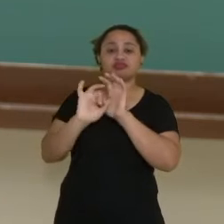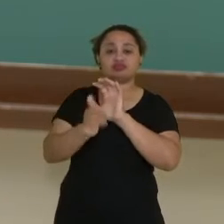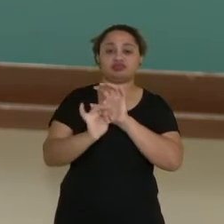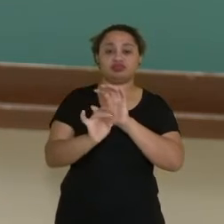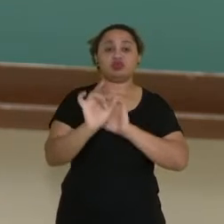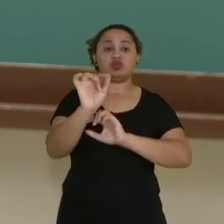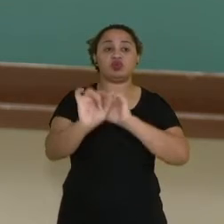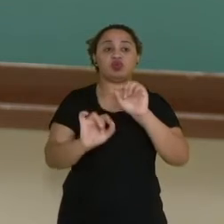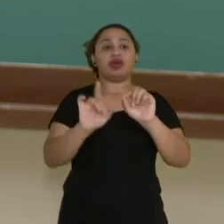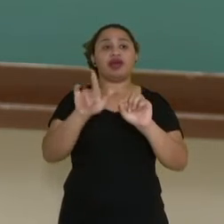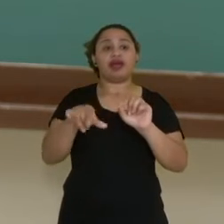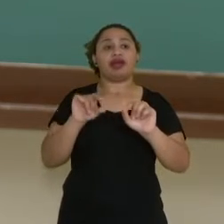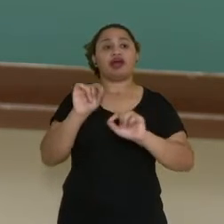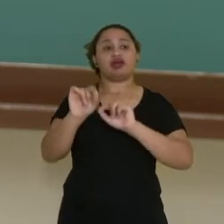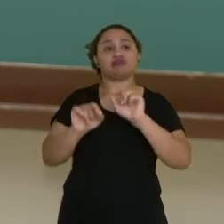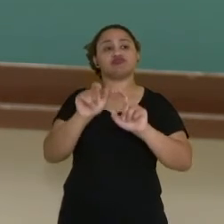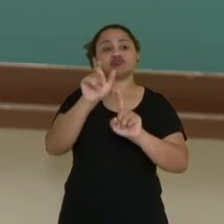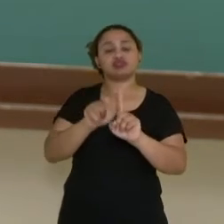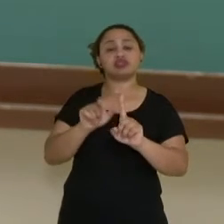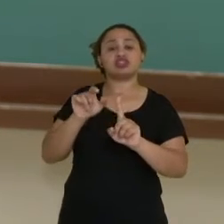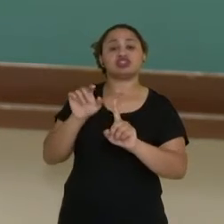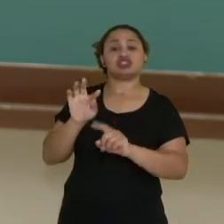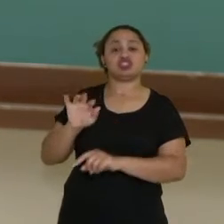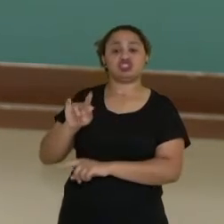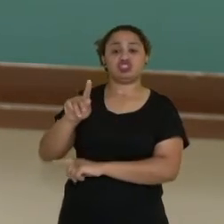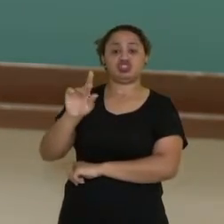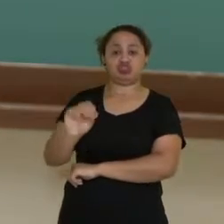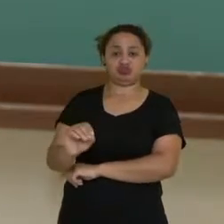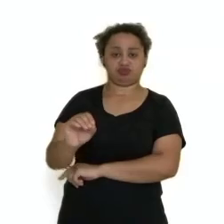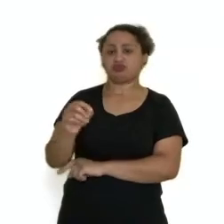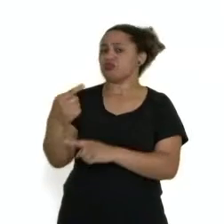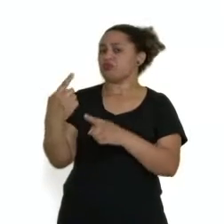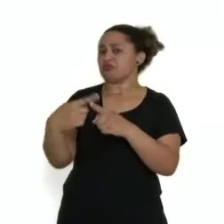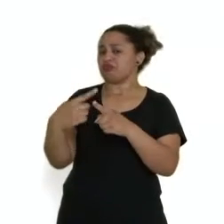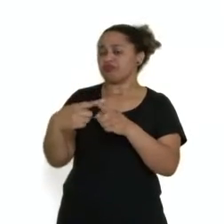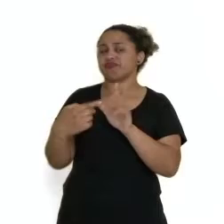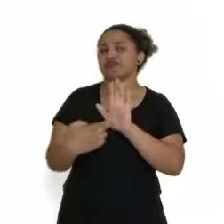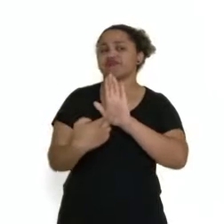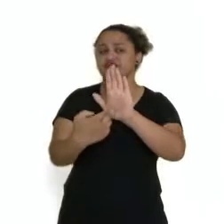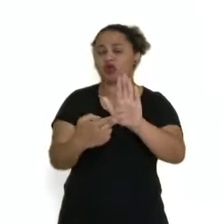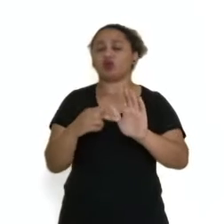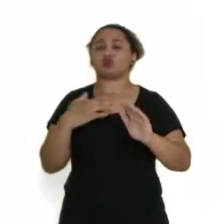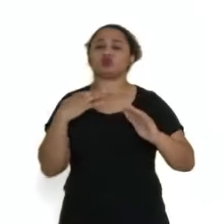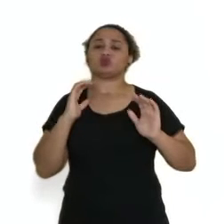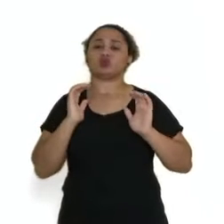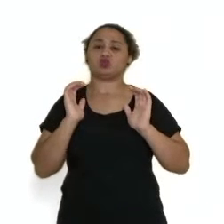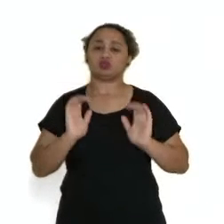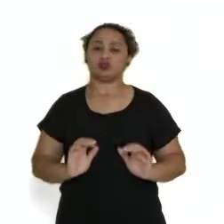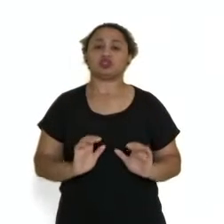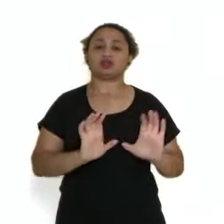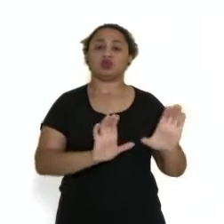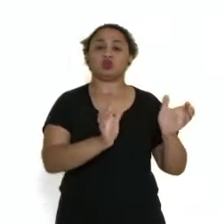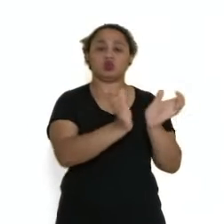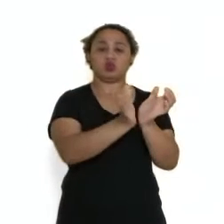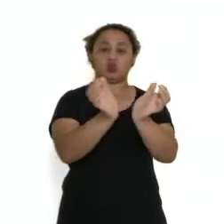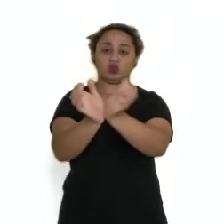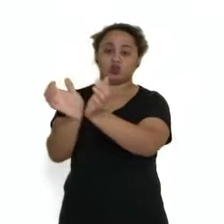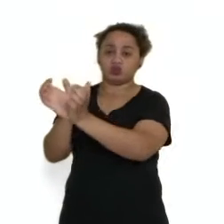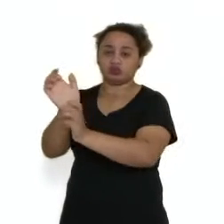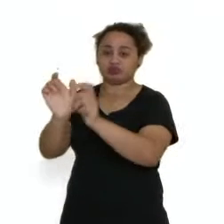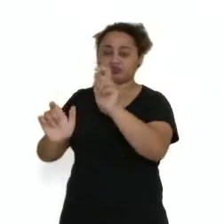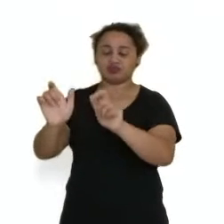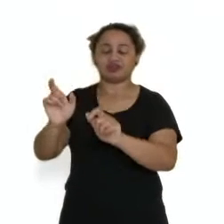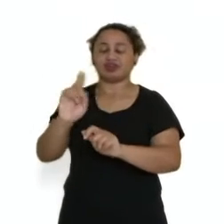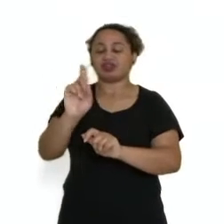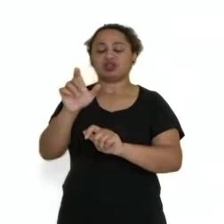denominadas? São denominadas personagens tipo. Representam o comportamento de um conjunto de pessoas e não